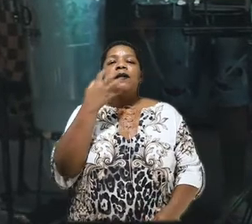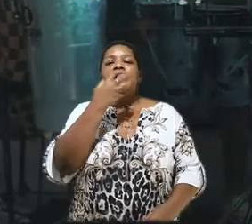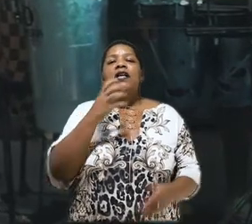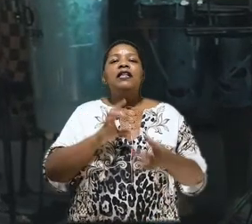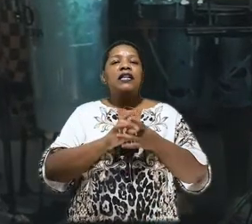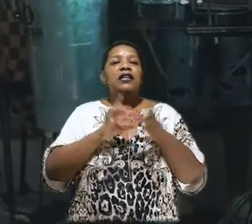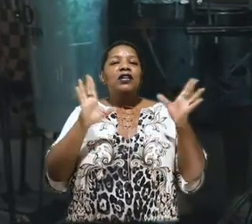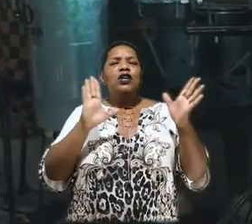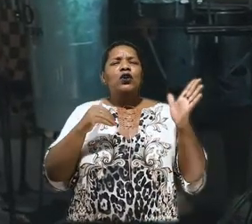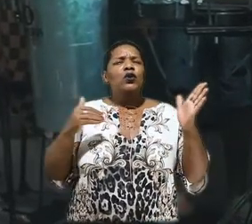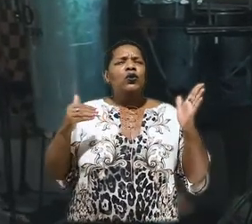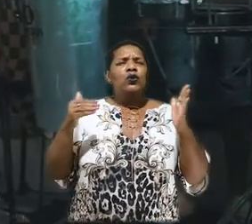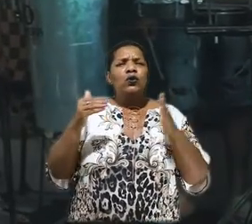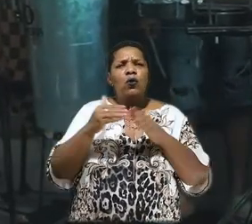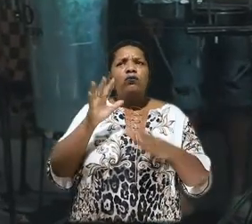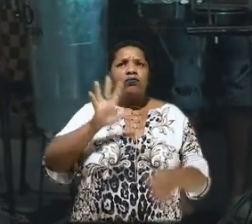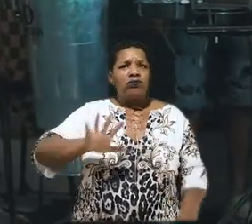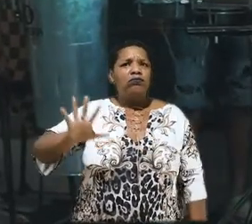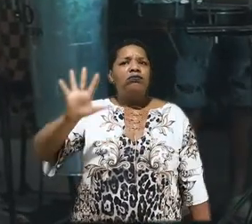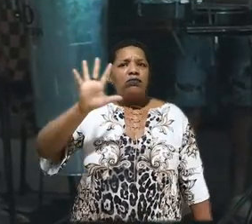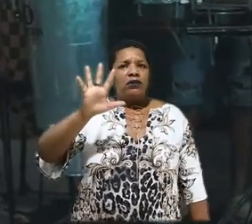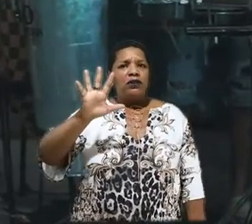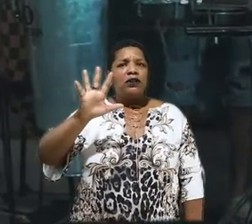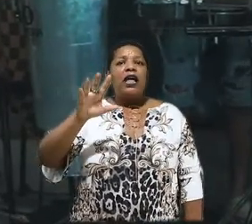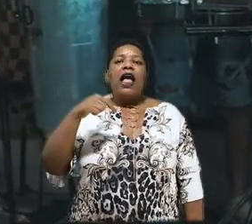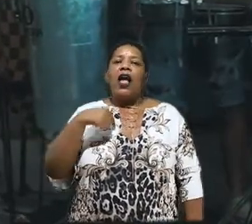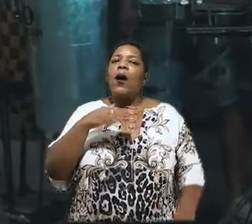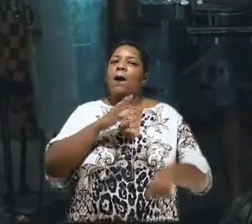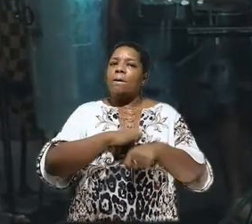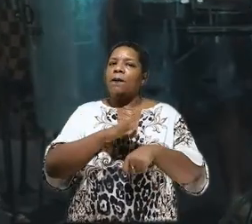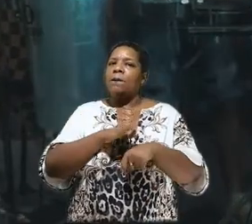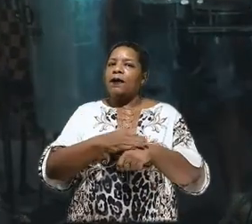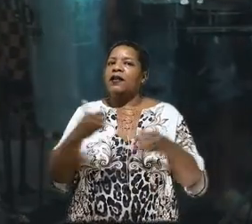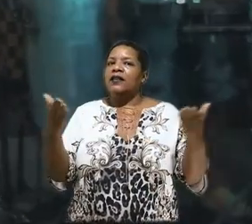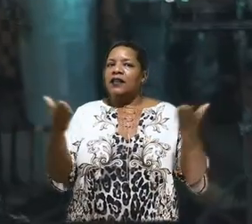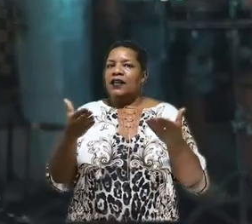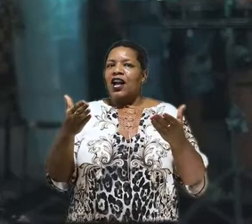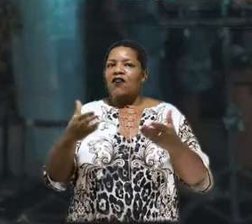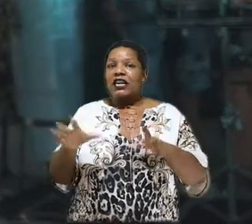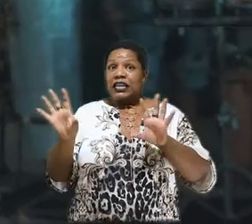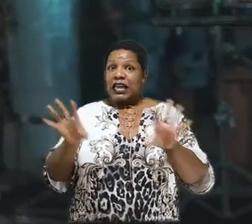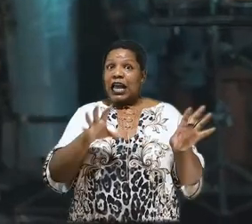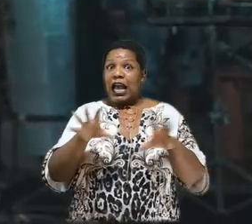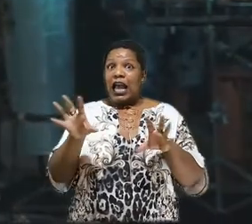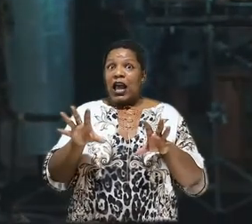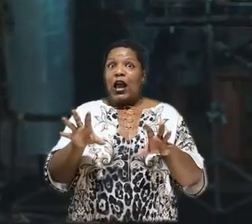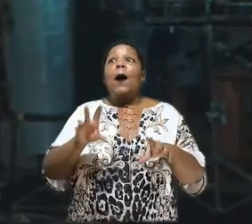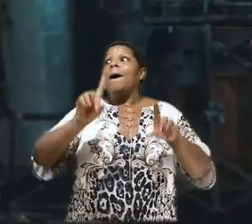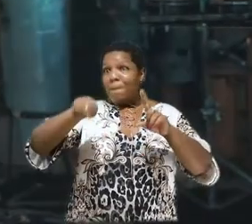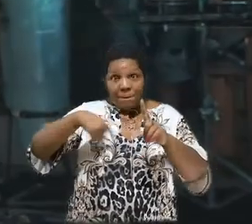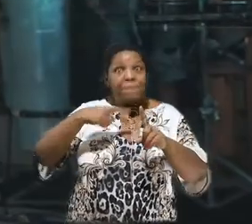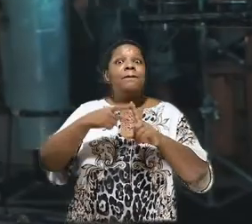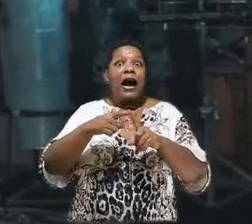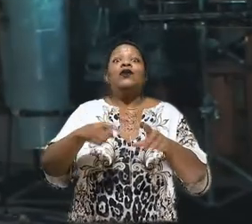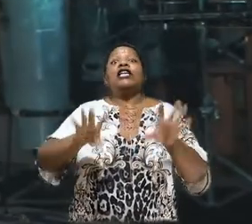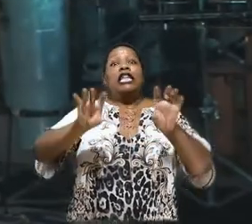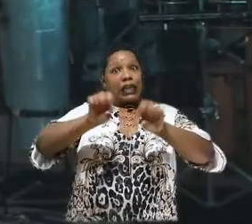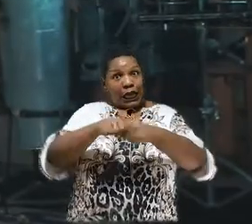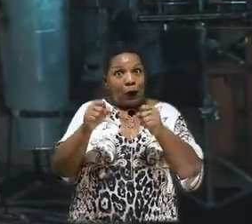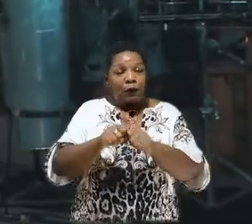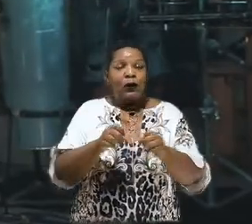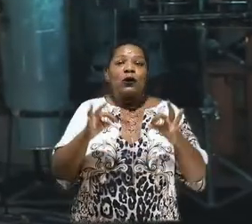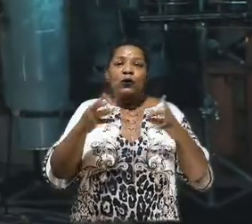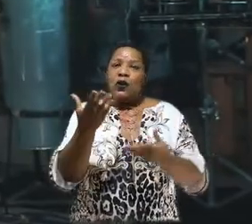em todas as plataformas digitais esse Aquele momento que a gata vai me quebrar né Mas ela já quebrou todo aqui com